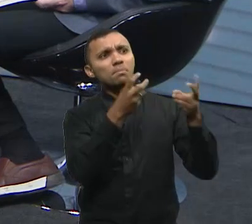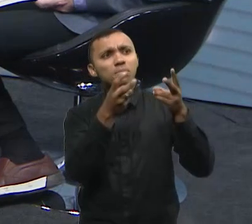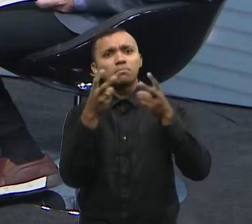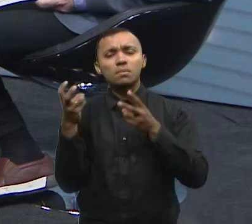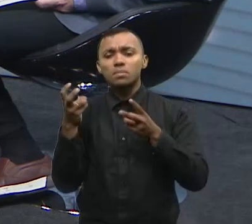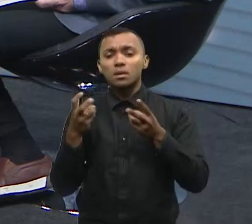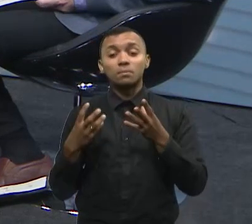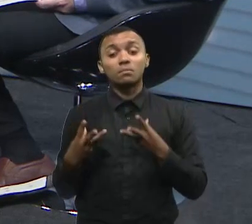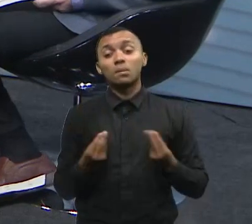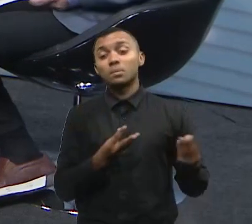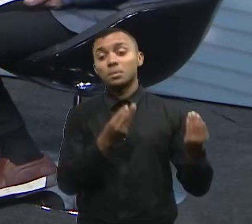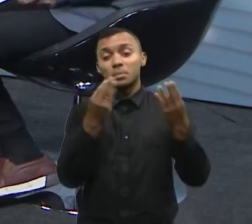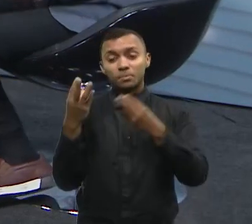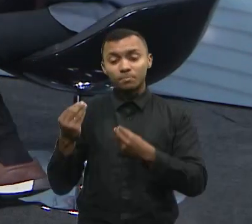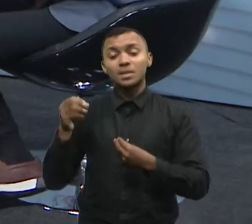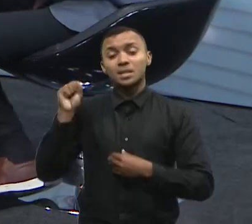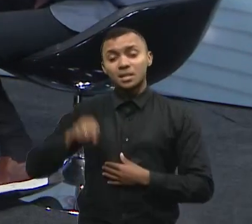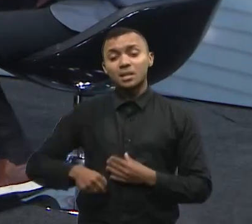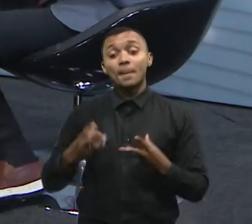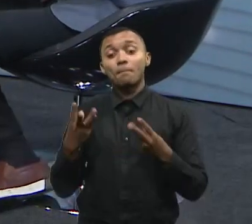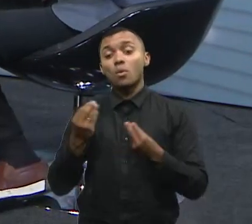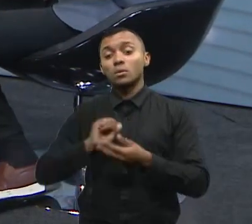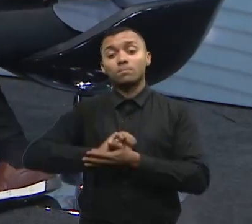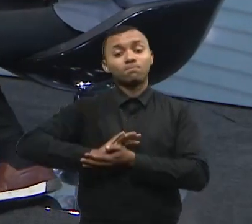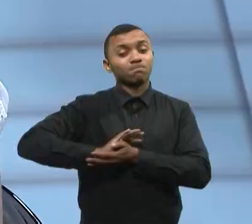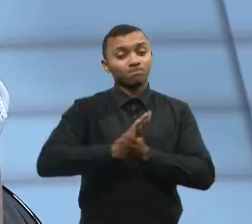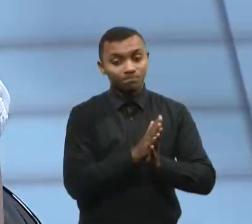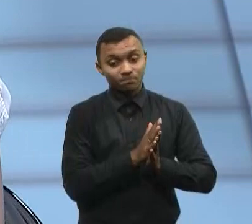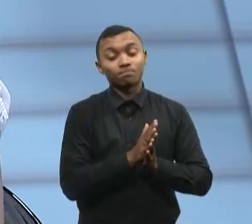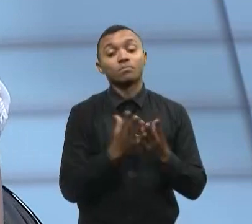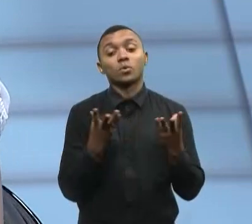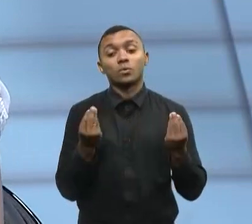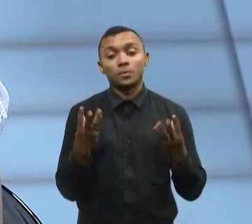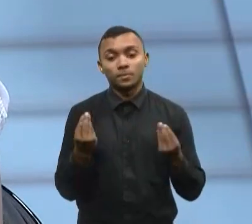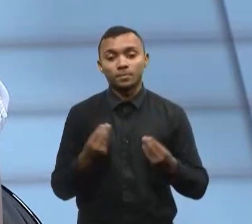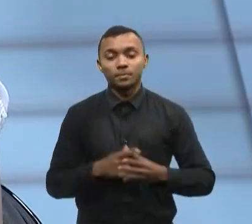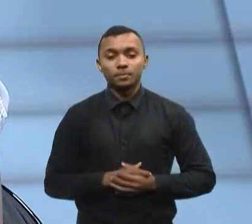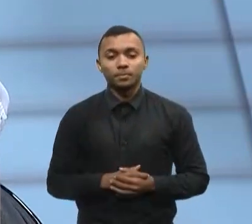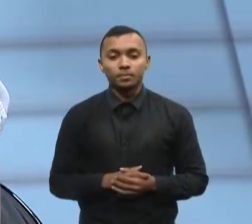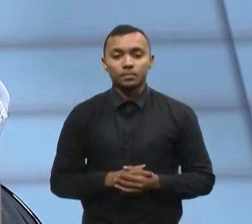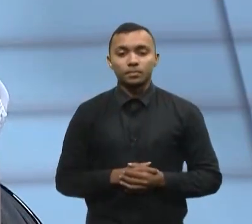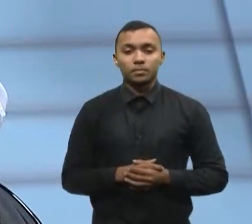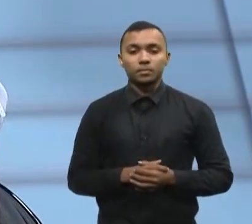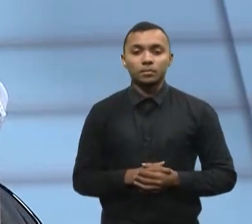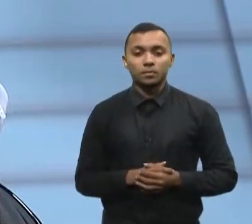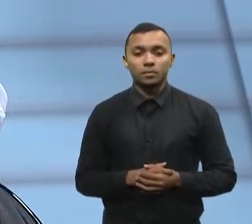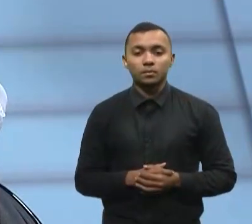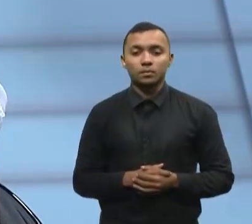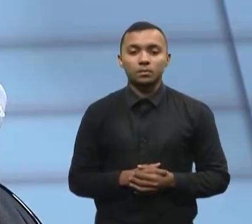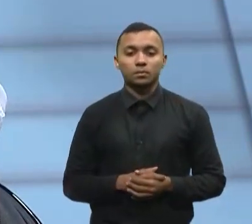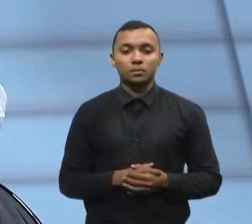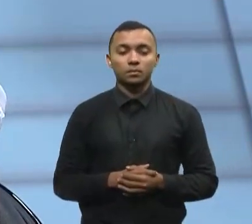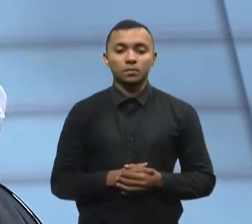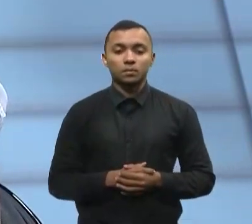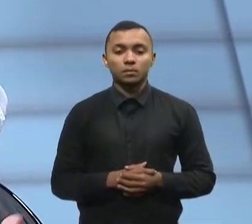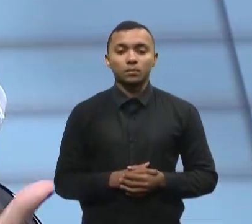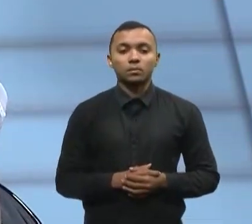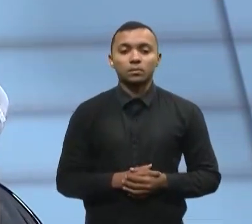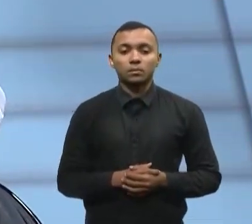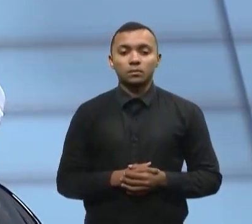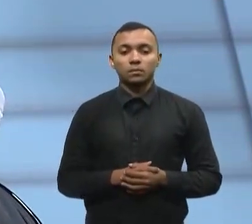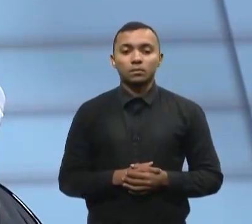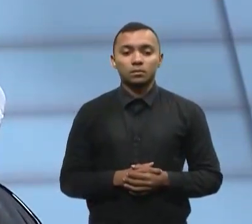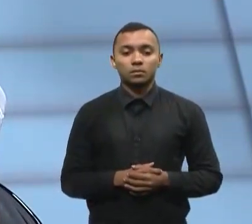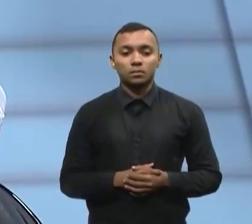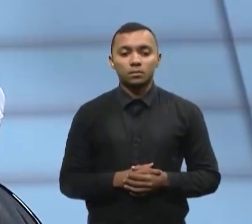muita, digamos assim, muito preconceito, pode-se dizer esse termo, né? Penso que a gente já está num lugar de como se estivéssemos